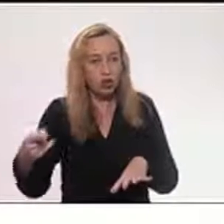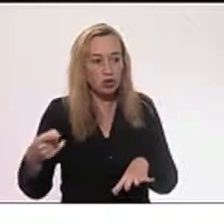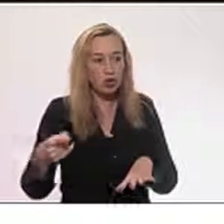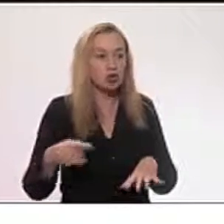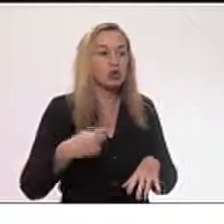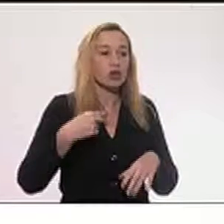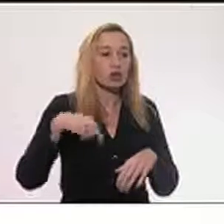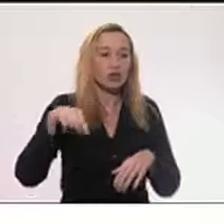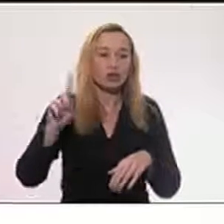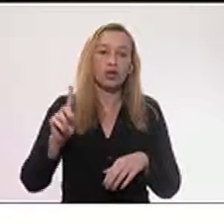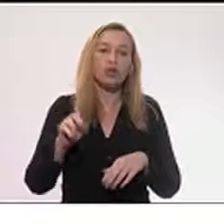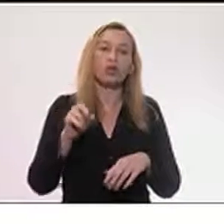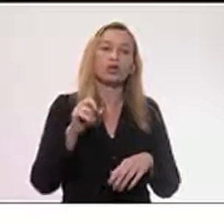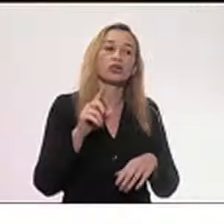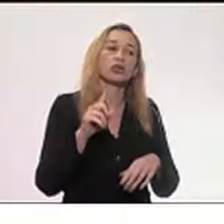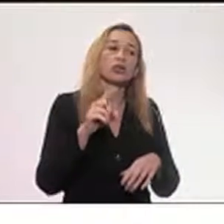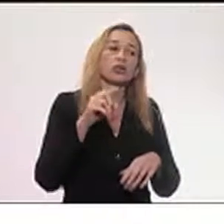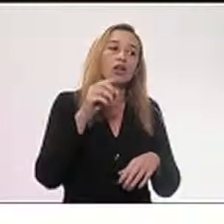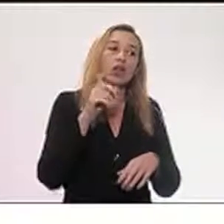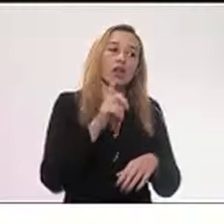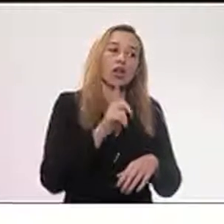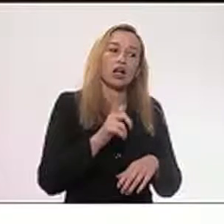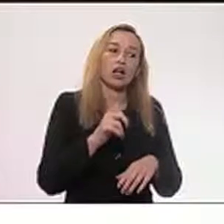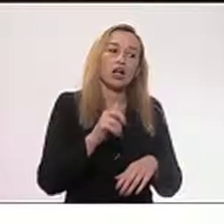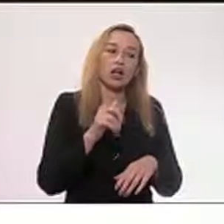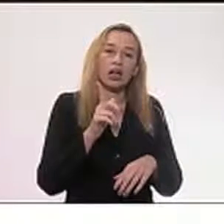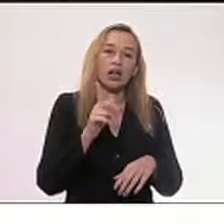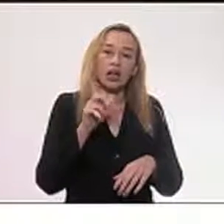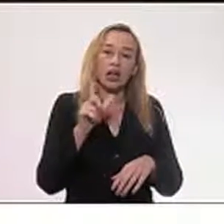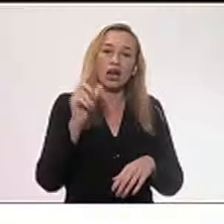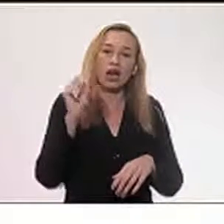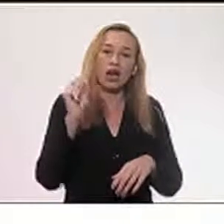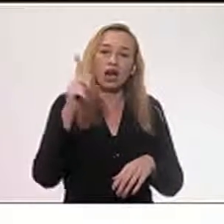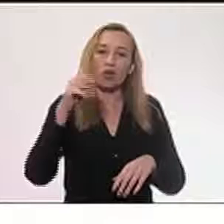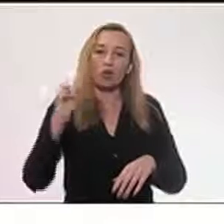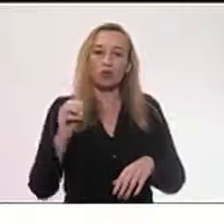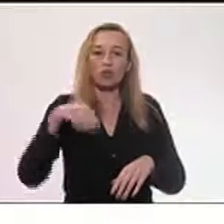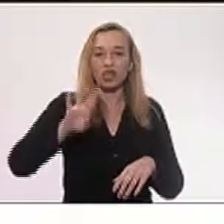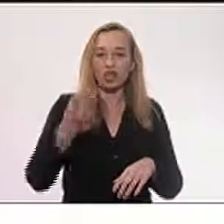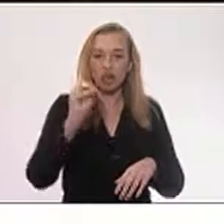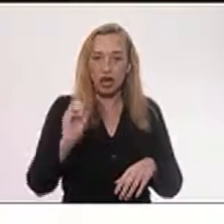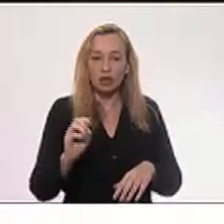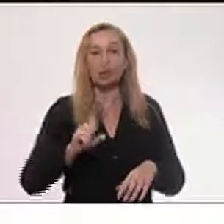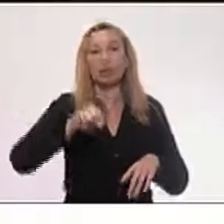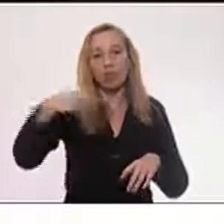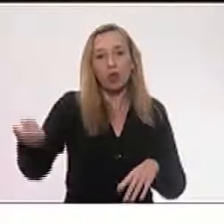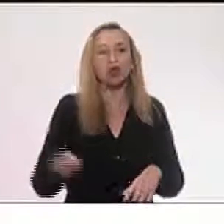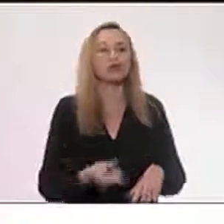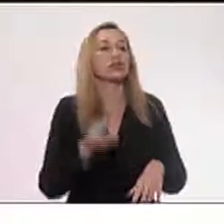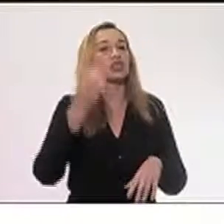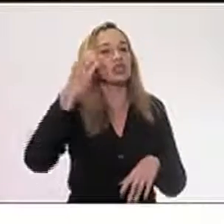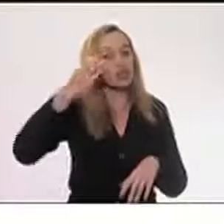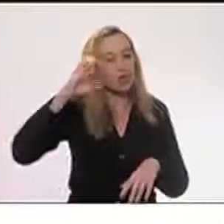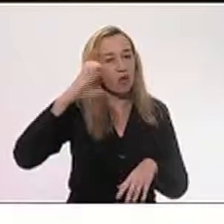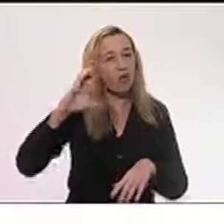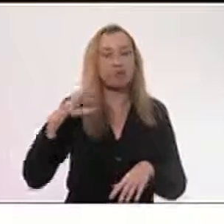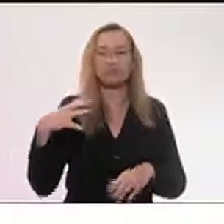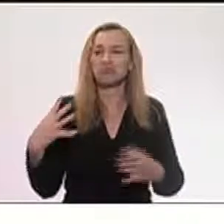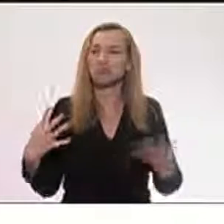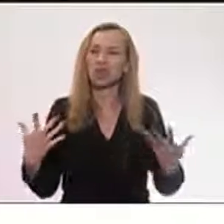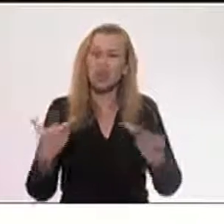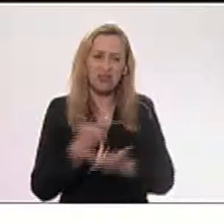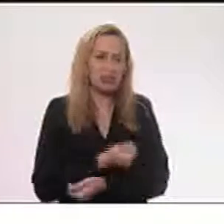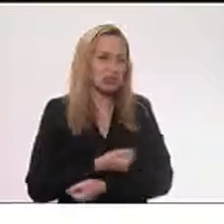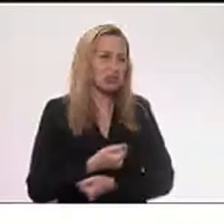aula pública no Largo do Machado, depois fui a Niterói, onde participei de uma linda e